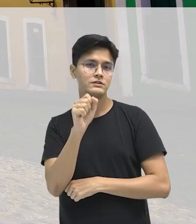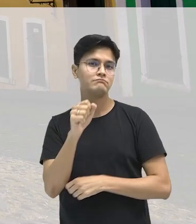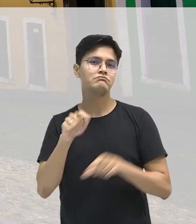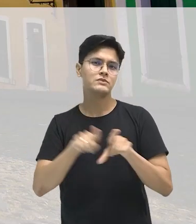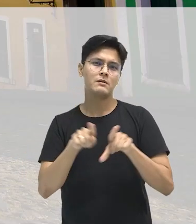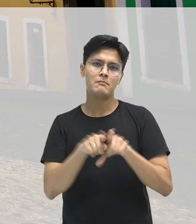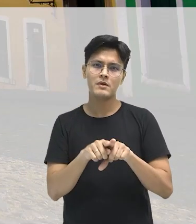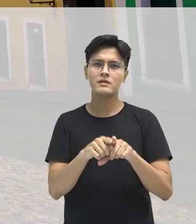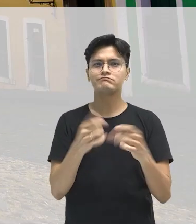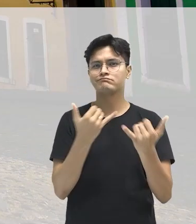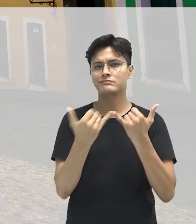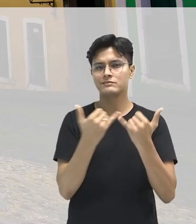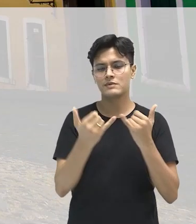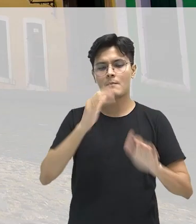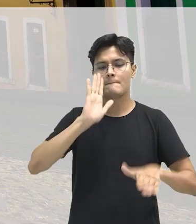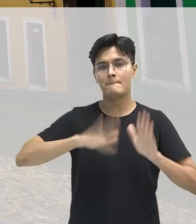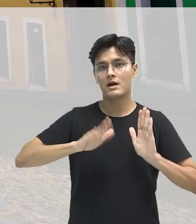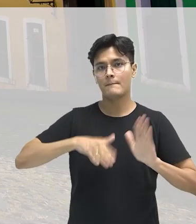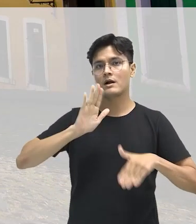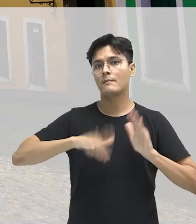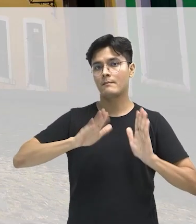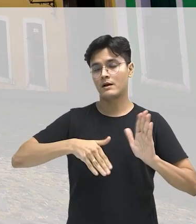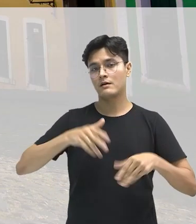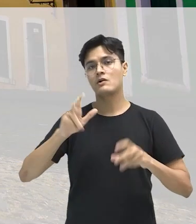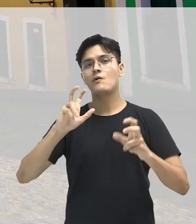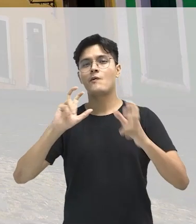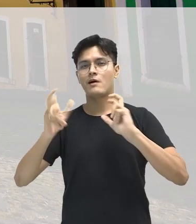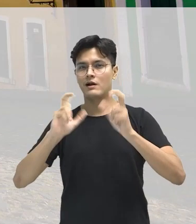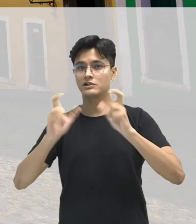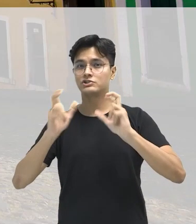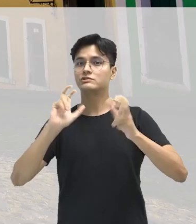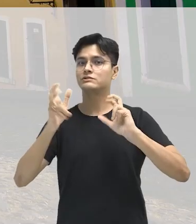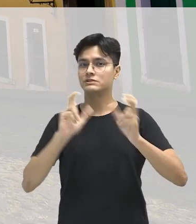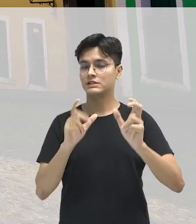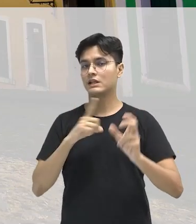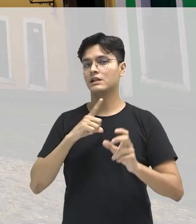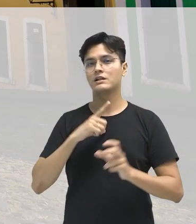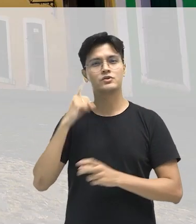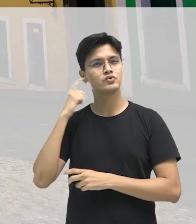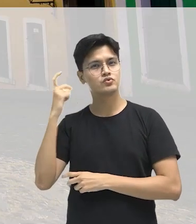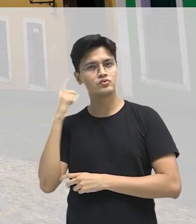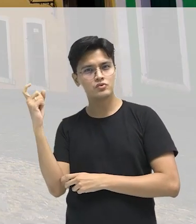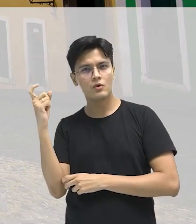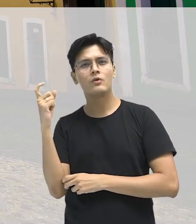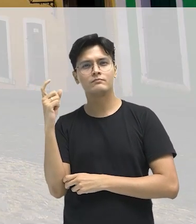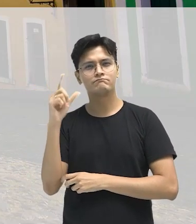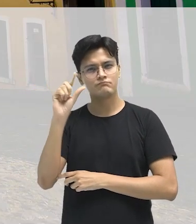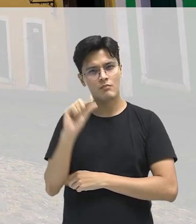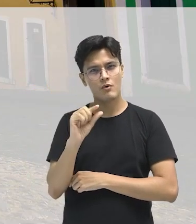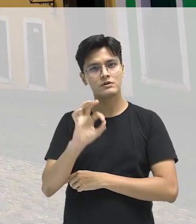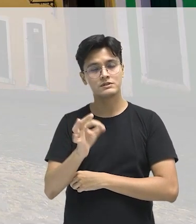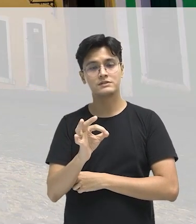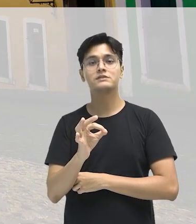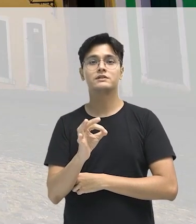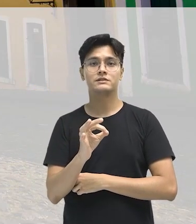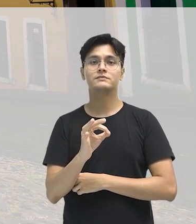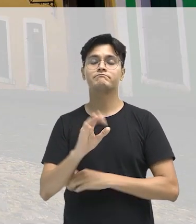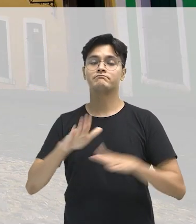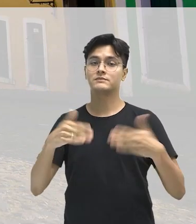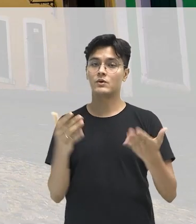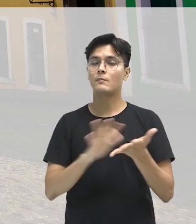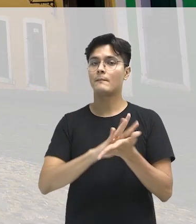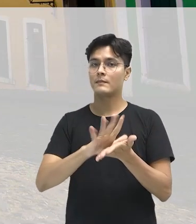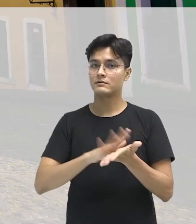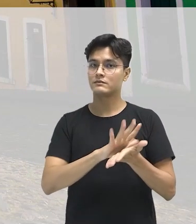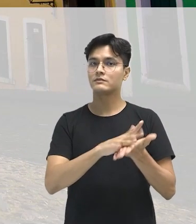gente for comparar ali o cachixi tem um som bem sutil, não é mesmo? Então, o pandeiro também compõe